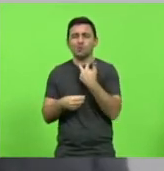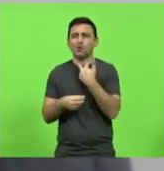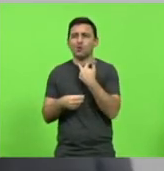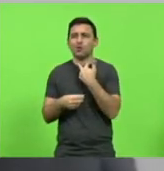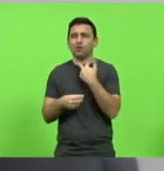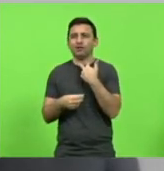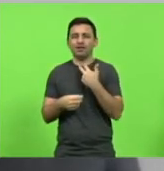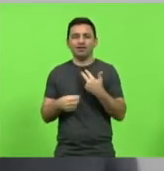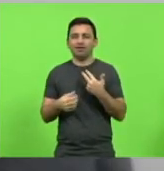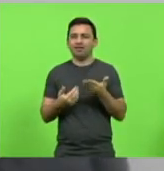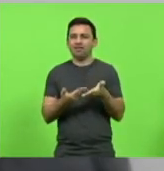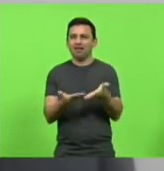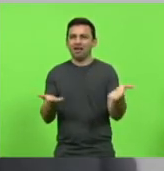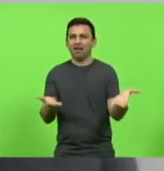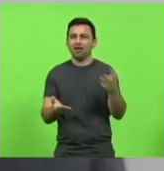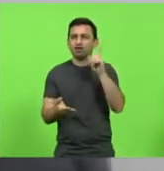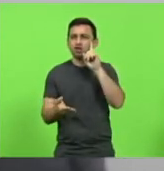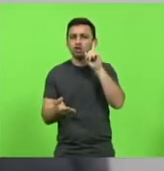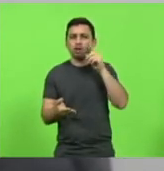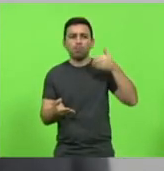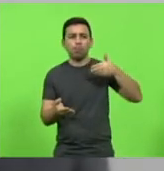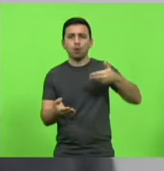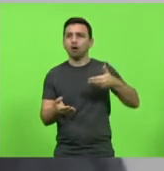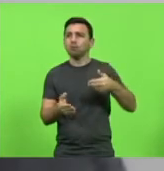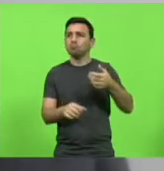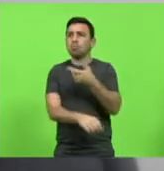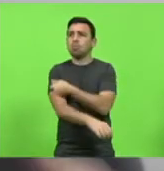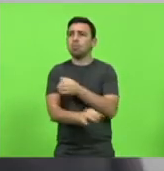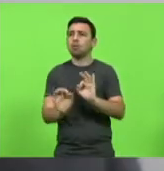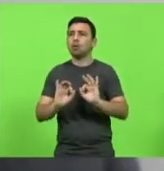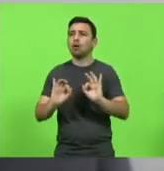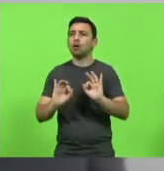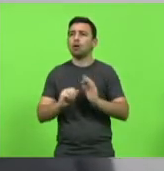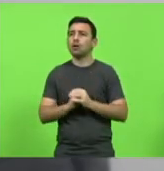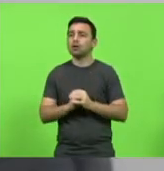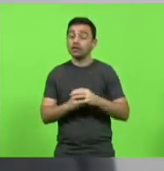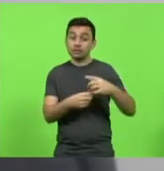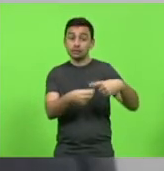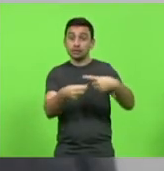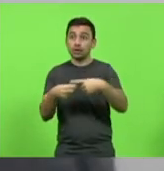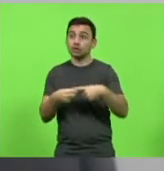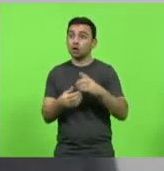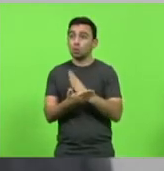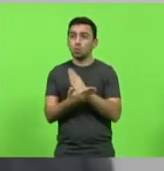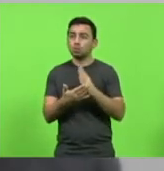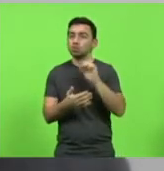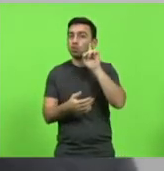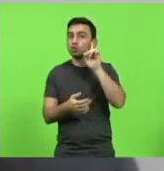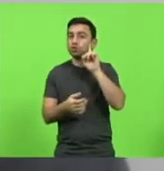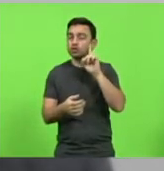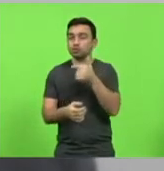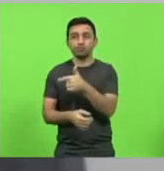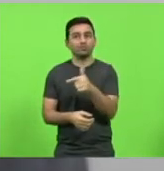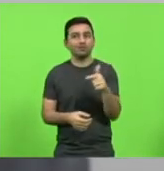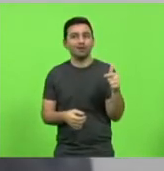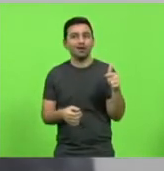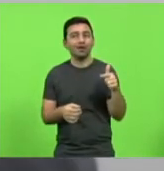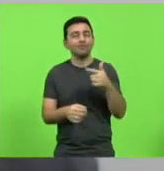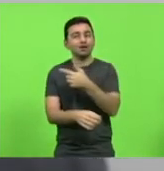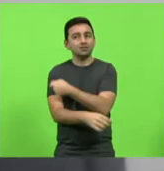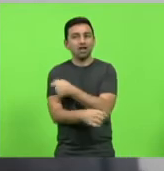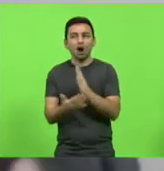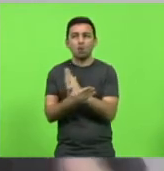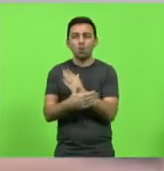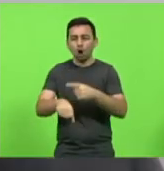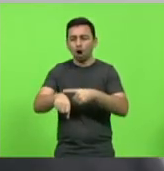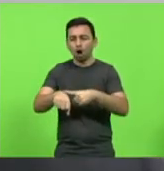que fiquem dias, às vezes, sem vacinação. Tem municípios que não estão vacinando todo dia, outros que estão colocando horários